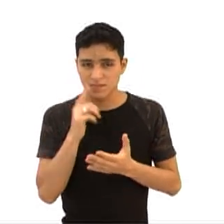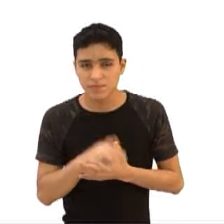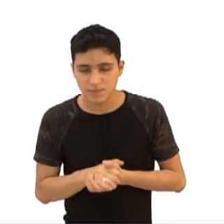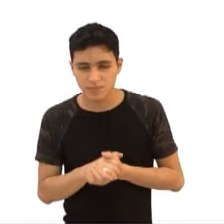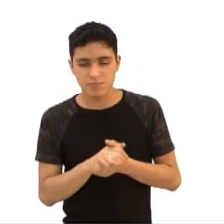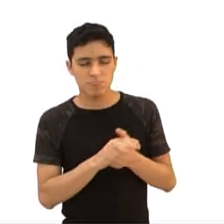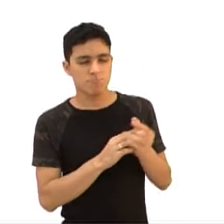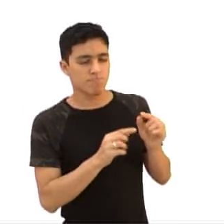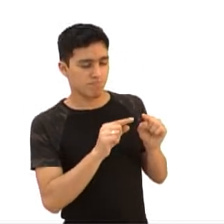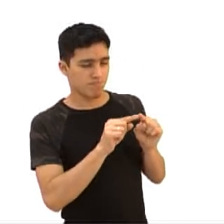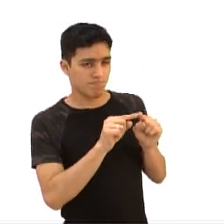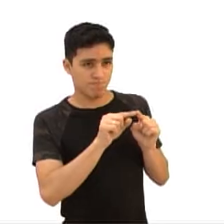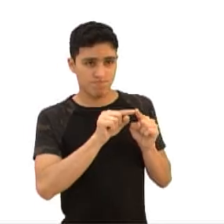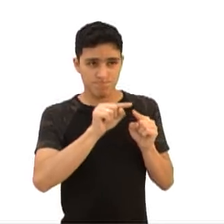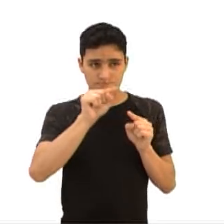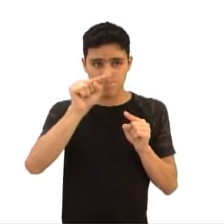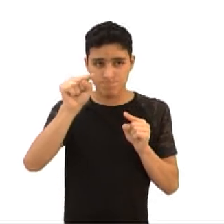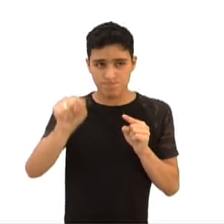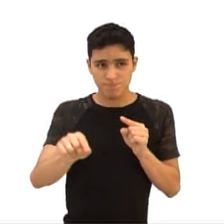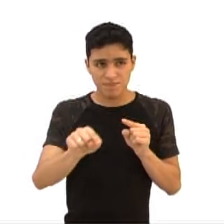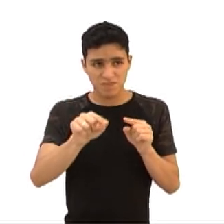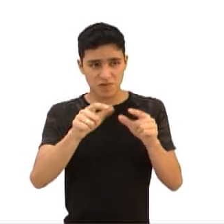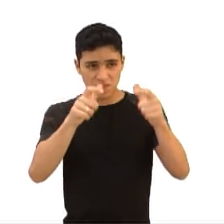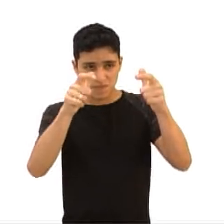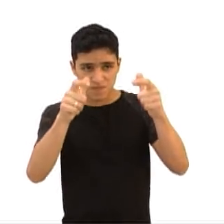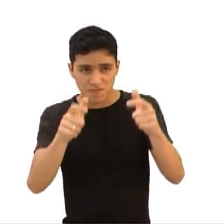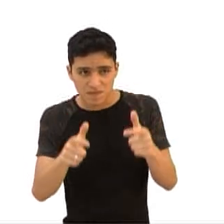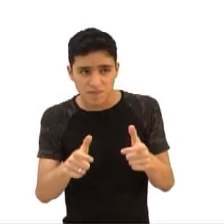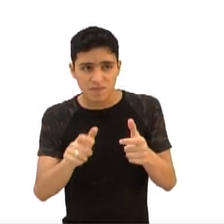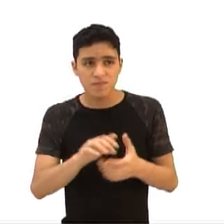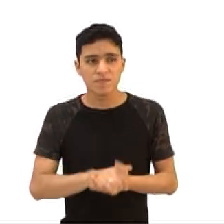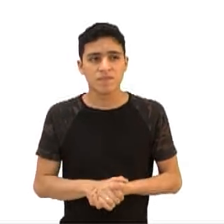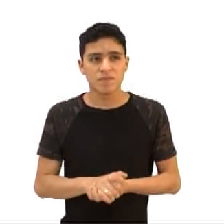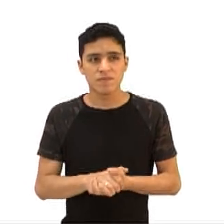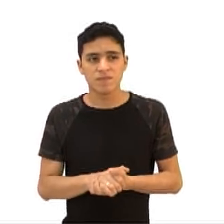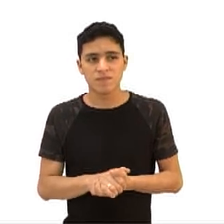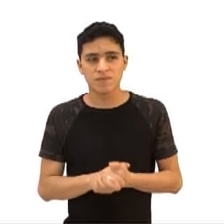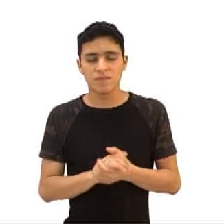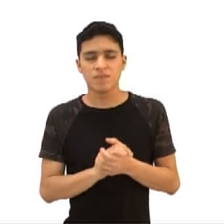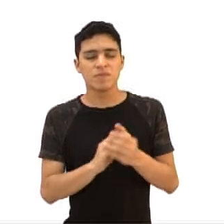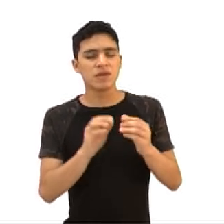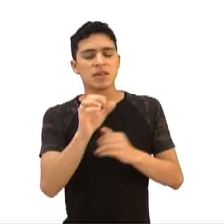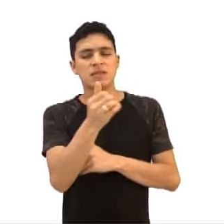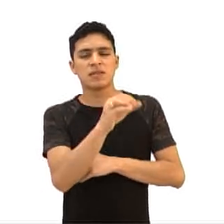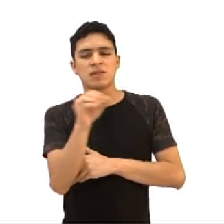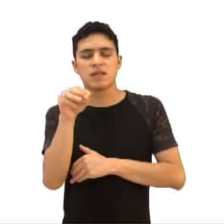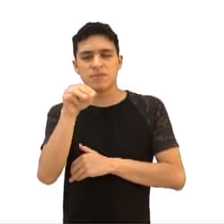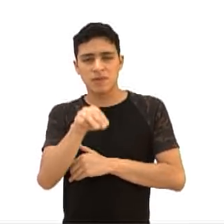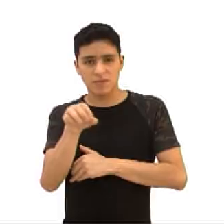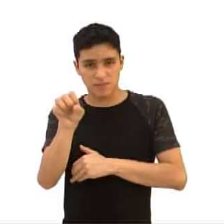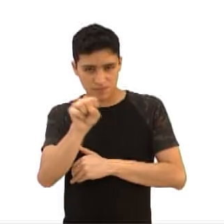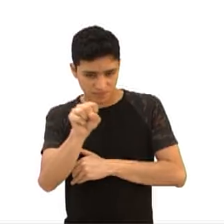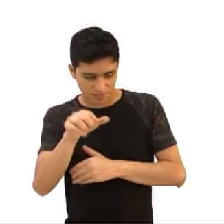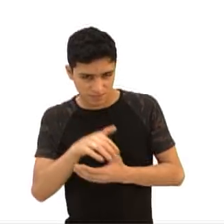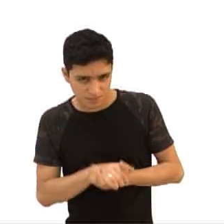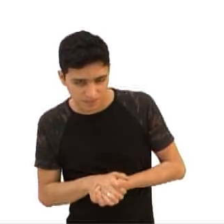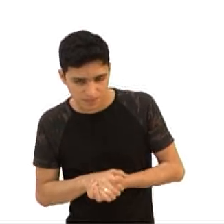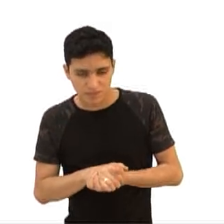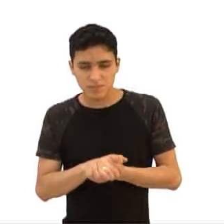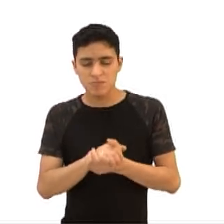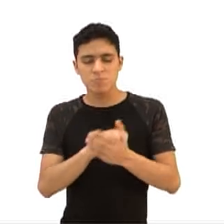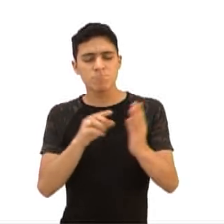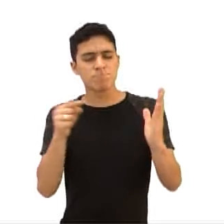projétil de massa igual a 10 gramas atinge o obstáculo com velocidade de 600 metros por segundo e penetra